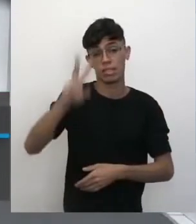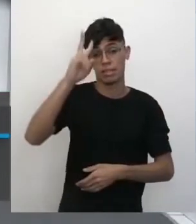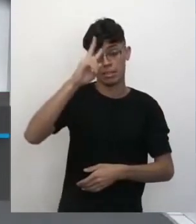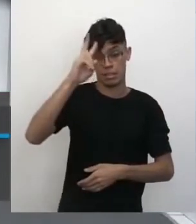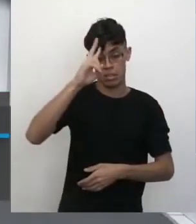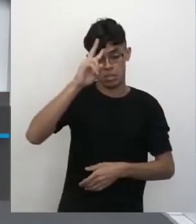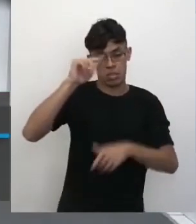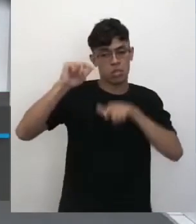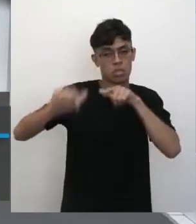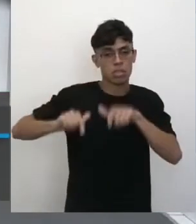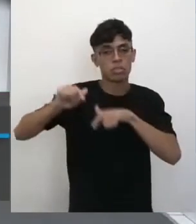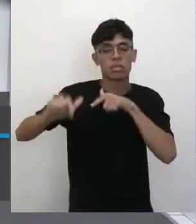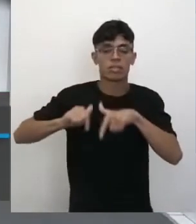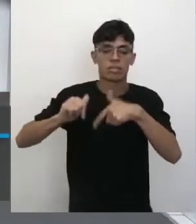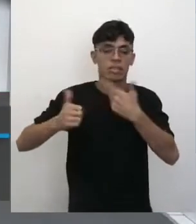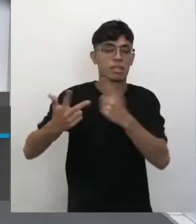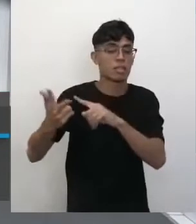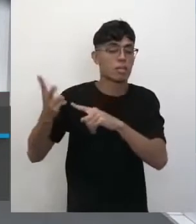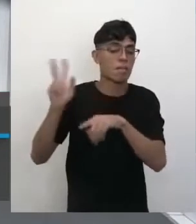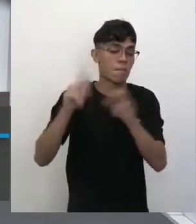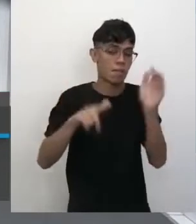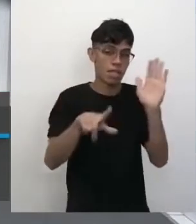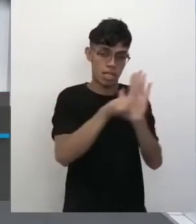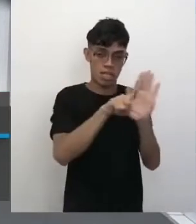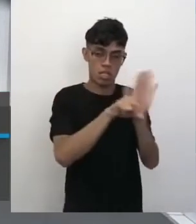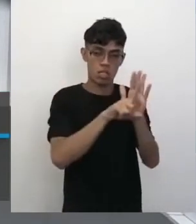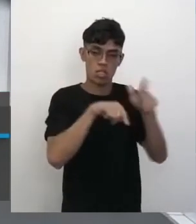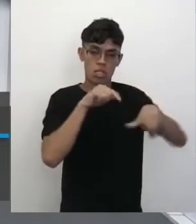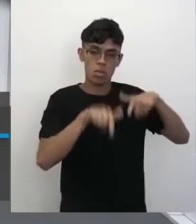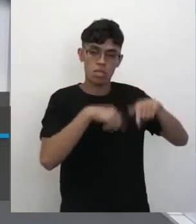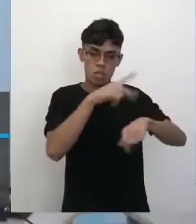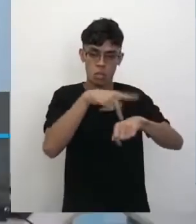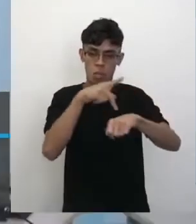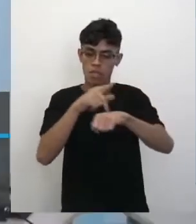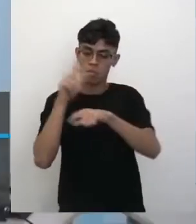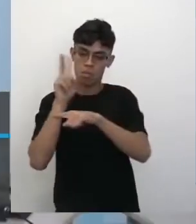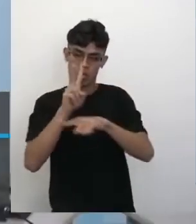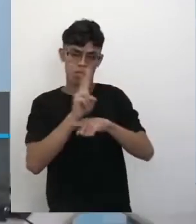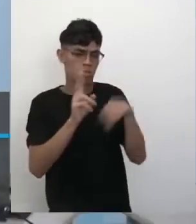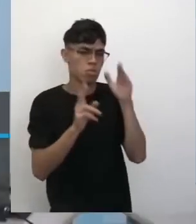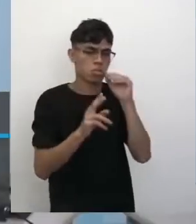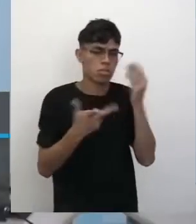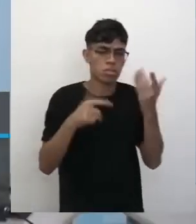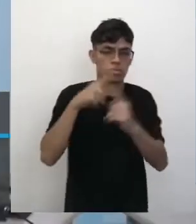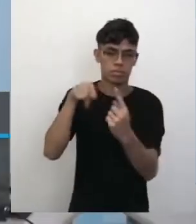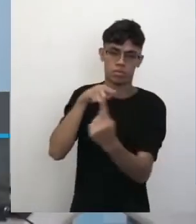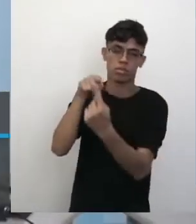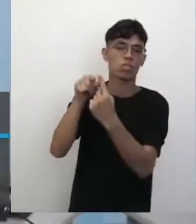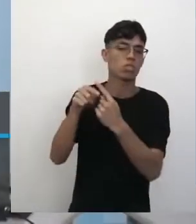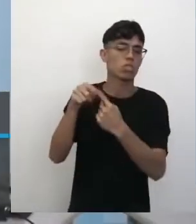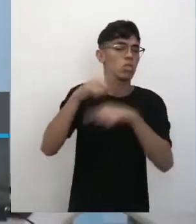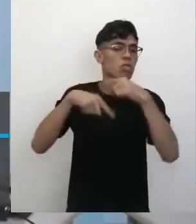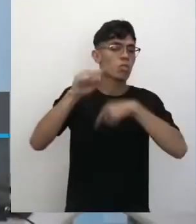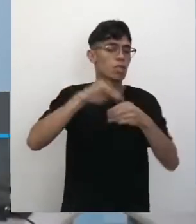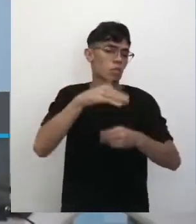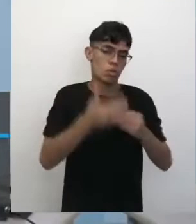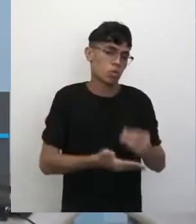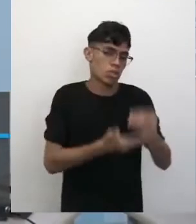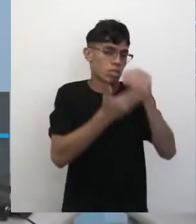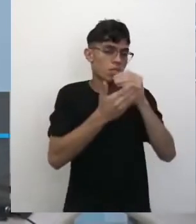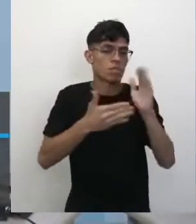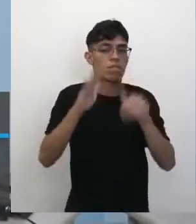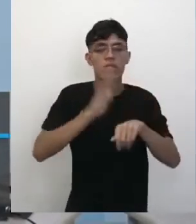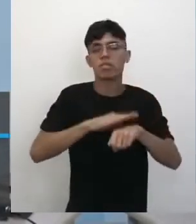os trabalhadores estão protegidos pelas leis trabalhistas dos seus países e esse objetivo de desenvolvimento sustentável ele foi